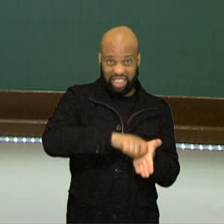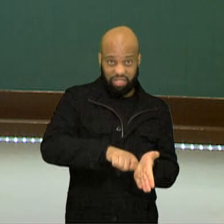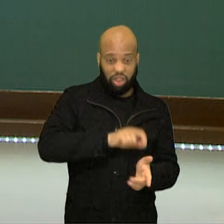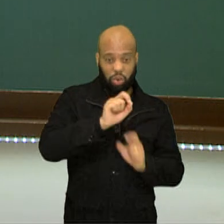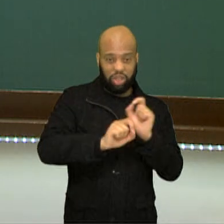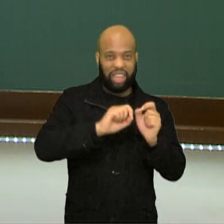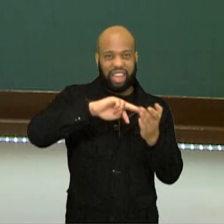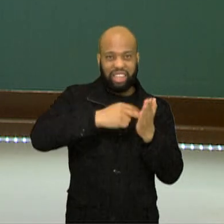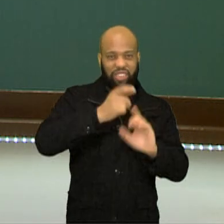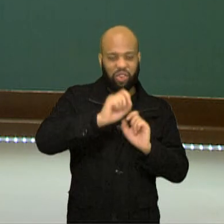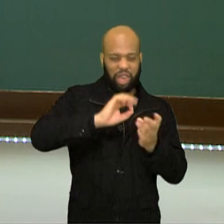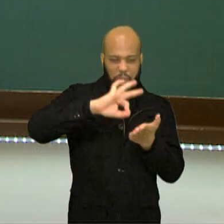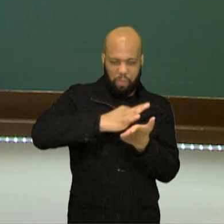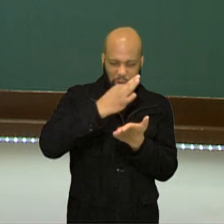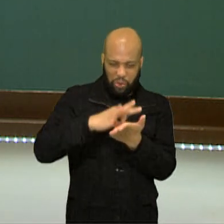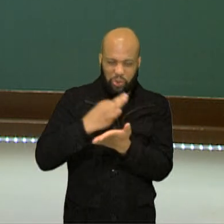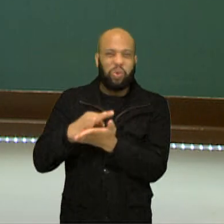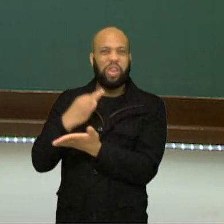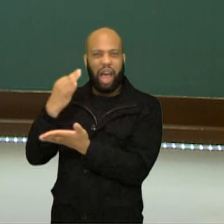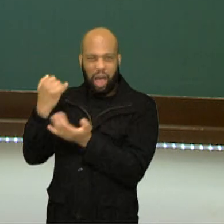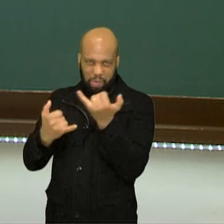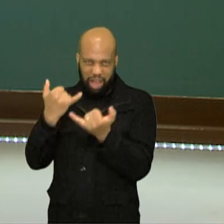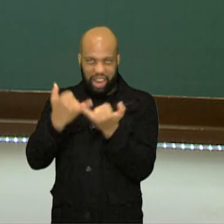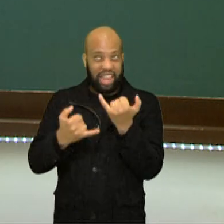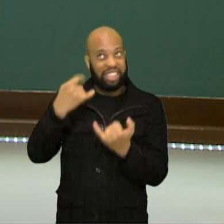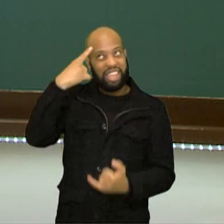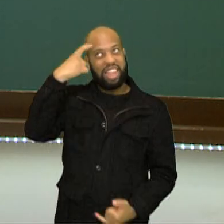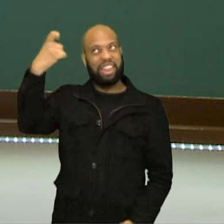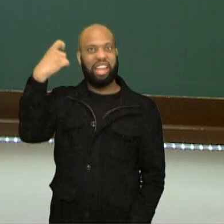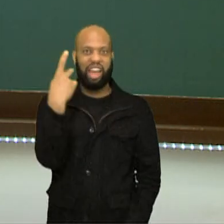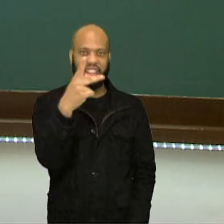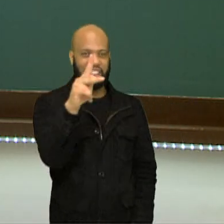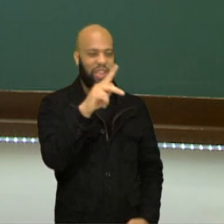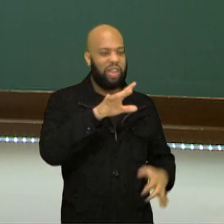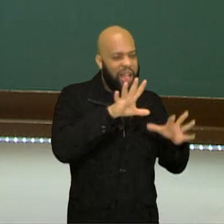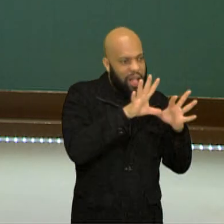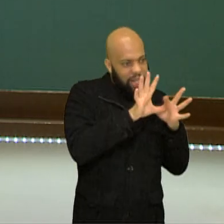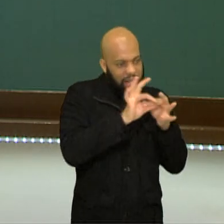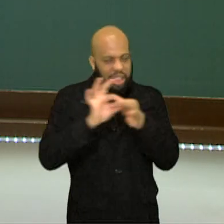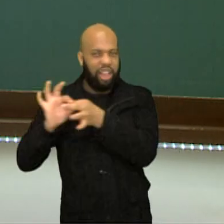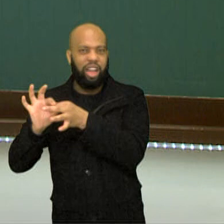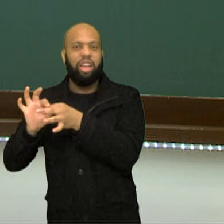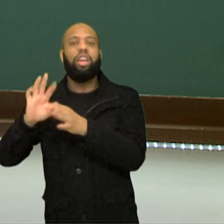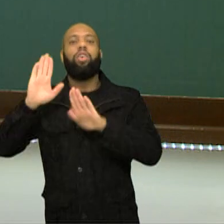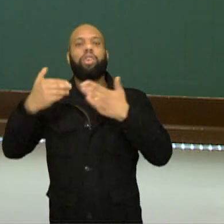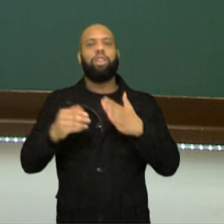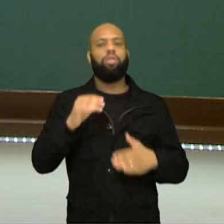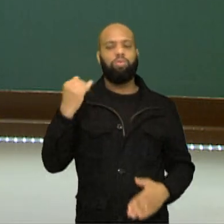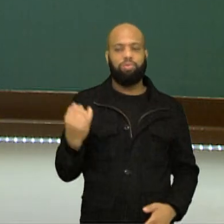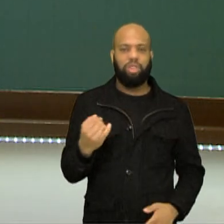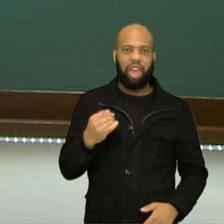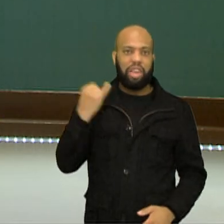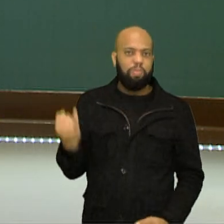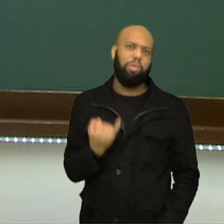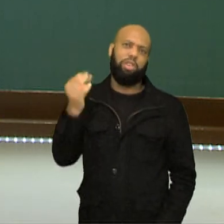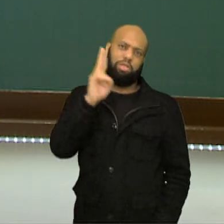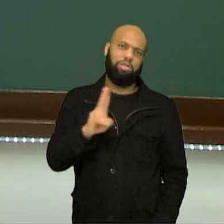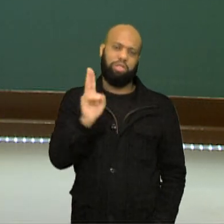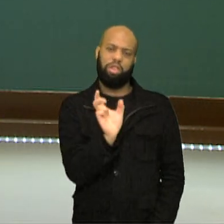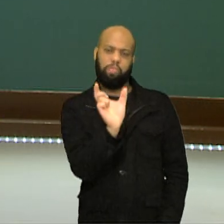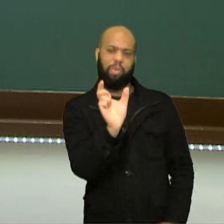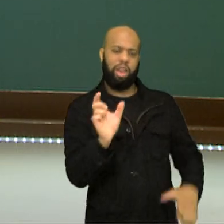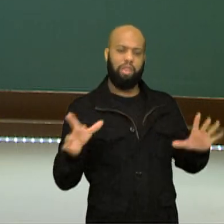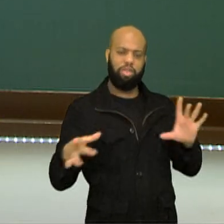costurar ideias, né? Se a gente está costurando, a gente está dando nó, está amarrando. E a função dos conectivos é justamente